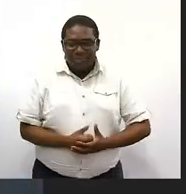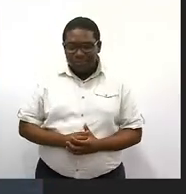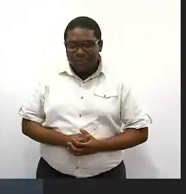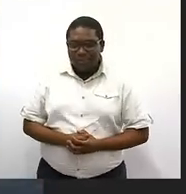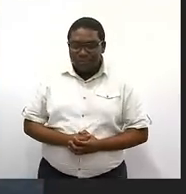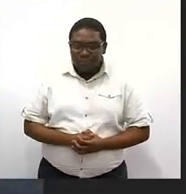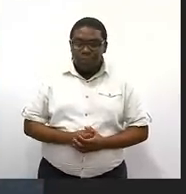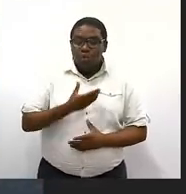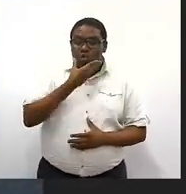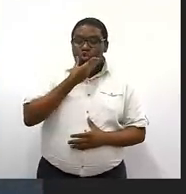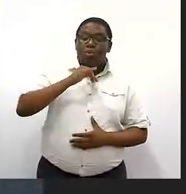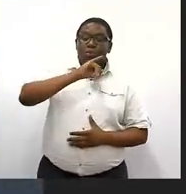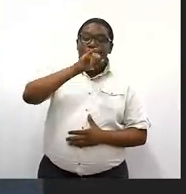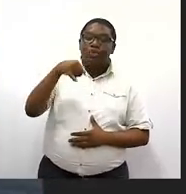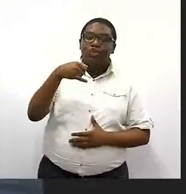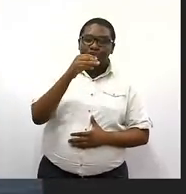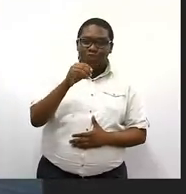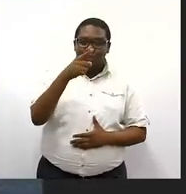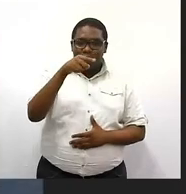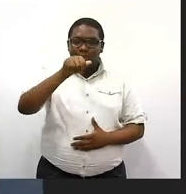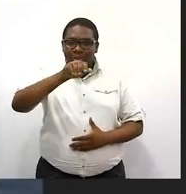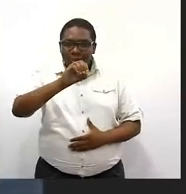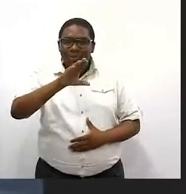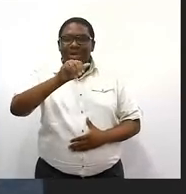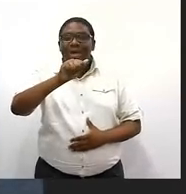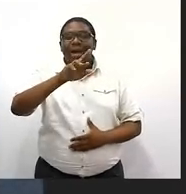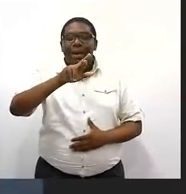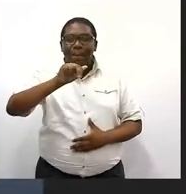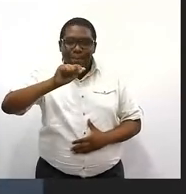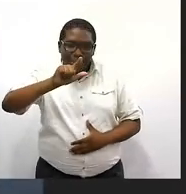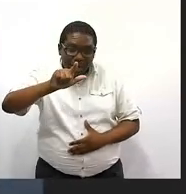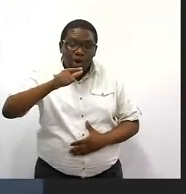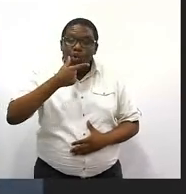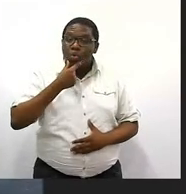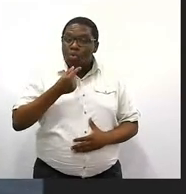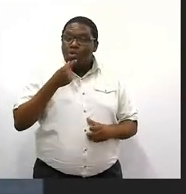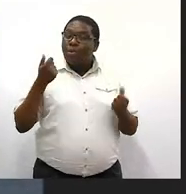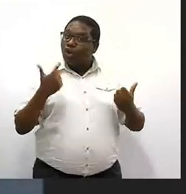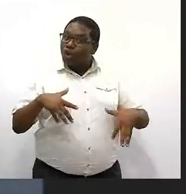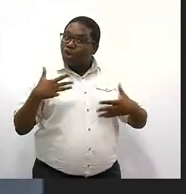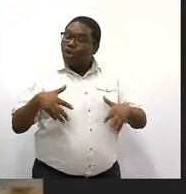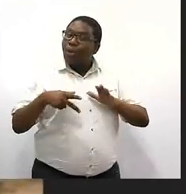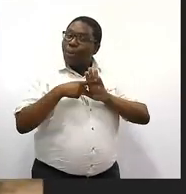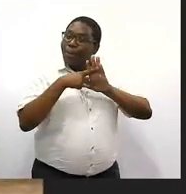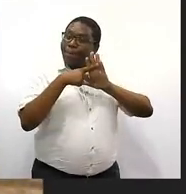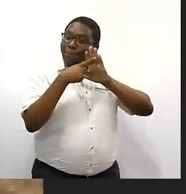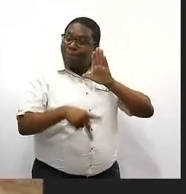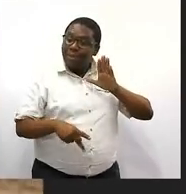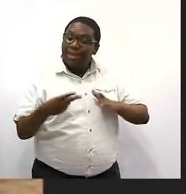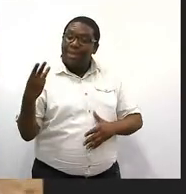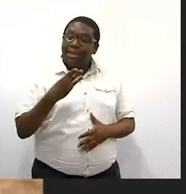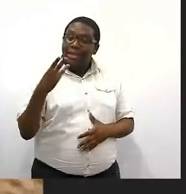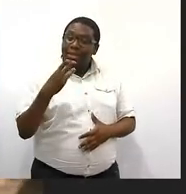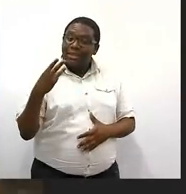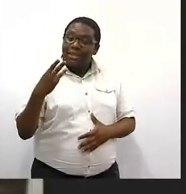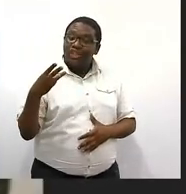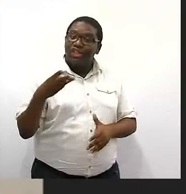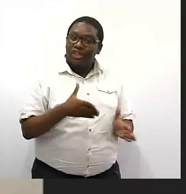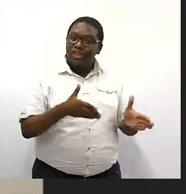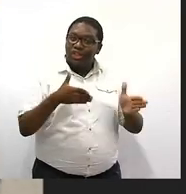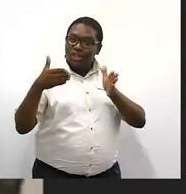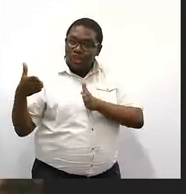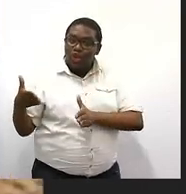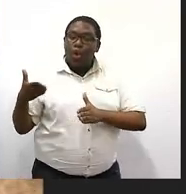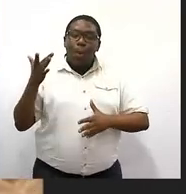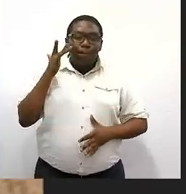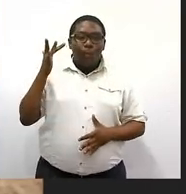João Cabral de Melo Neto, escritor pernambucano, pertencente à terceira geração do